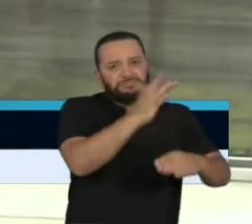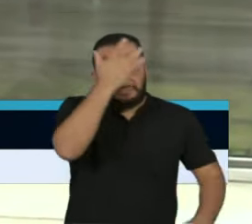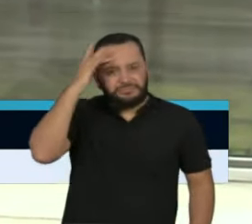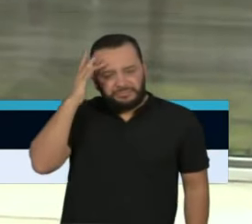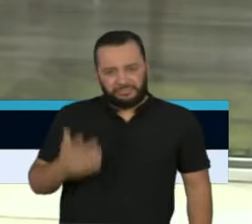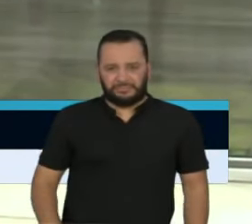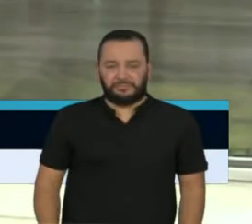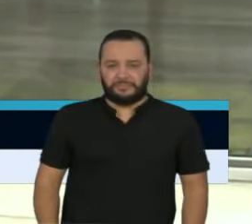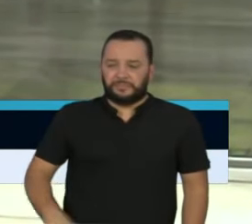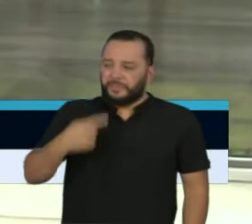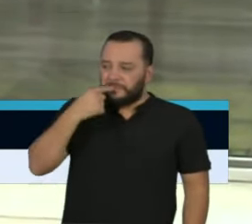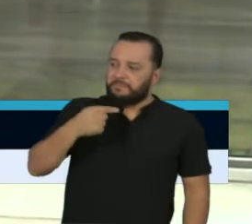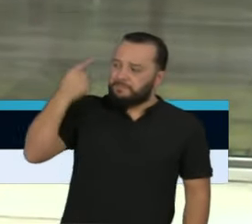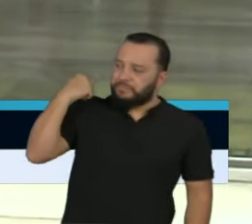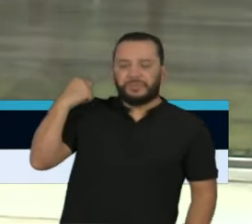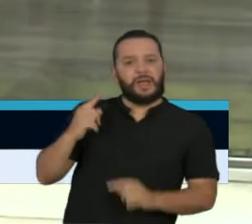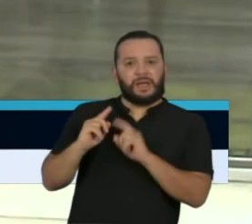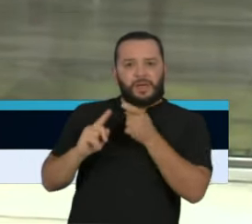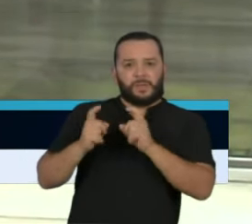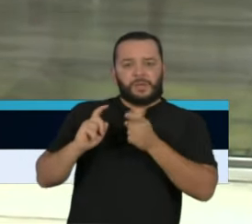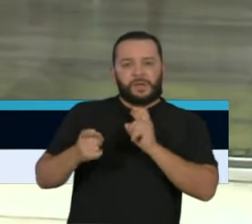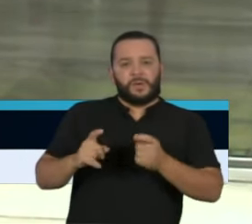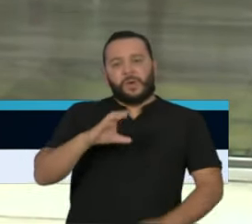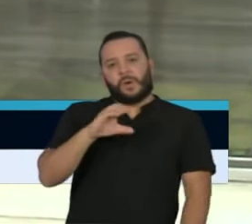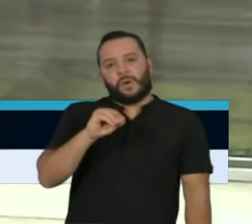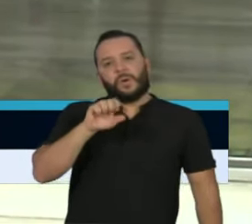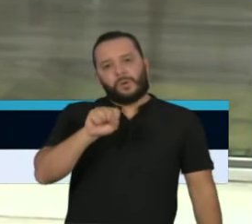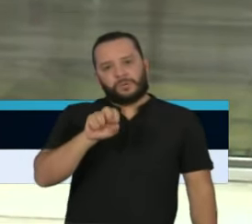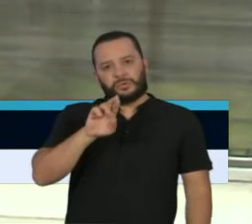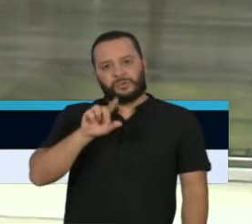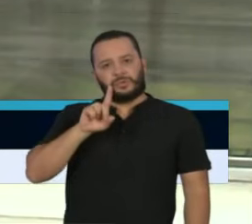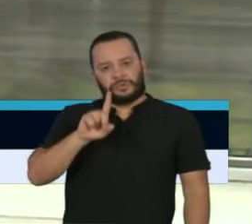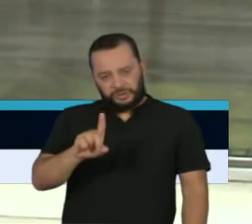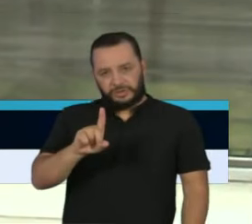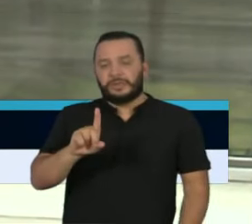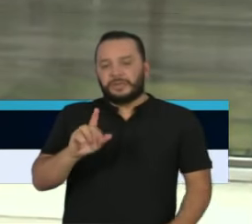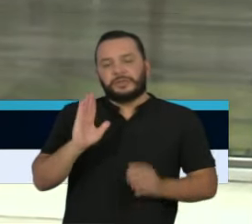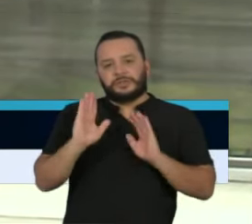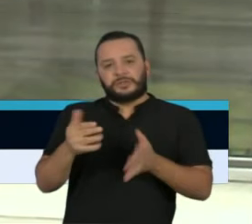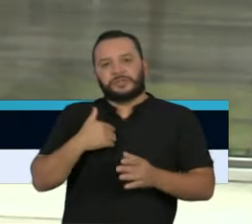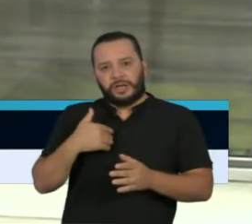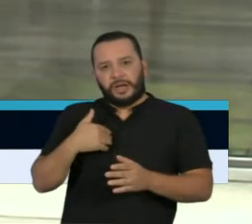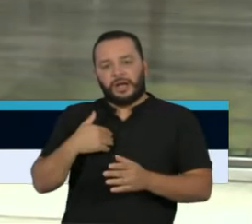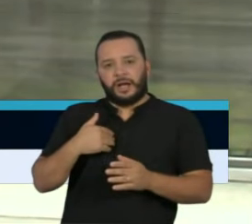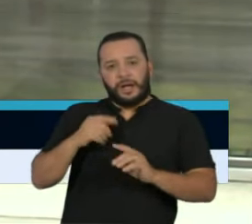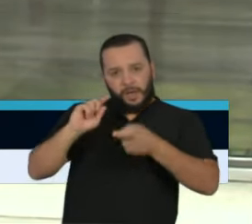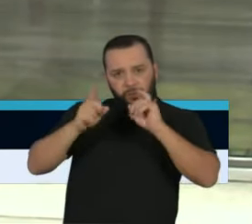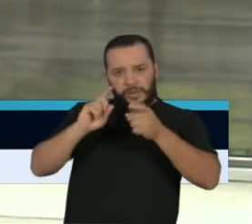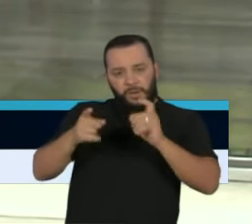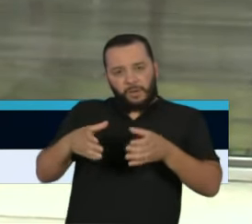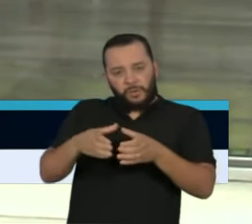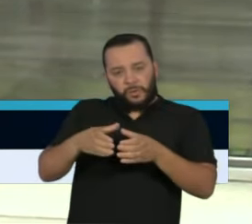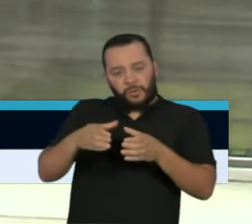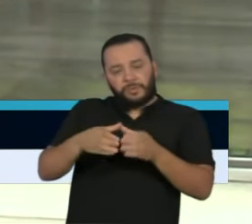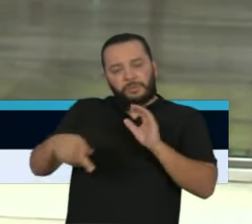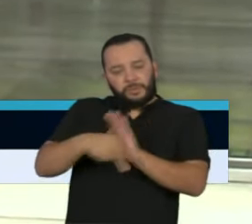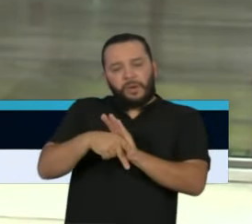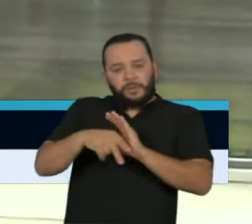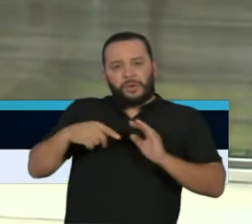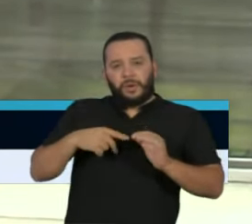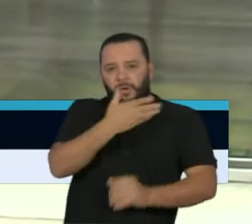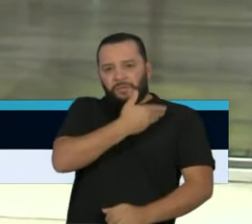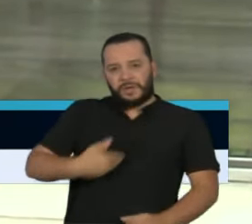Terminamos há pouco uma reunião do COSUD, o Consórcio Sul-Sudeste de Governadores. 7 governadores de